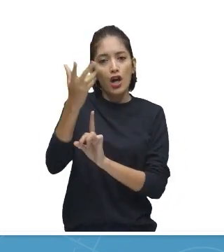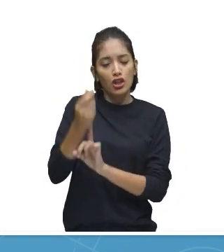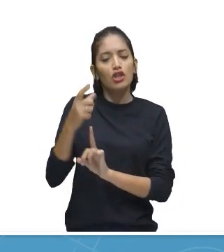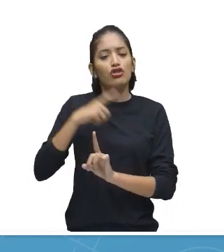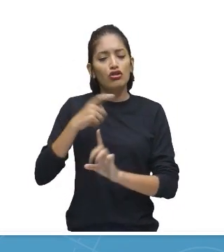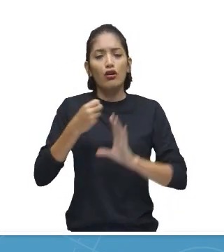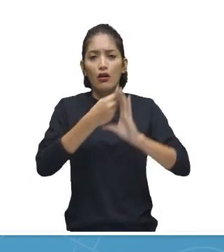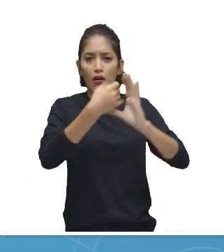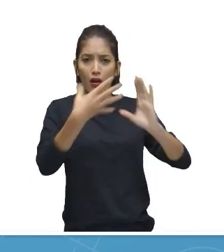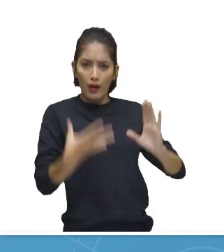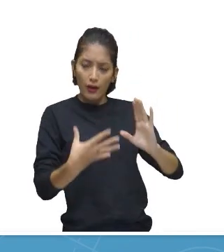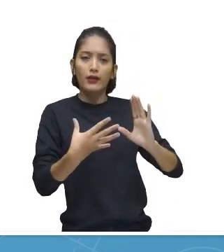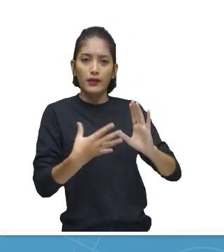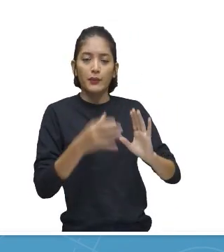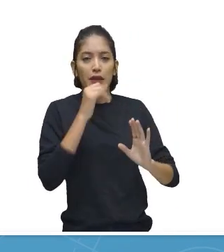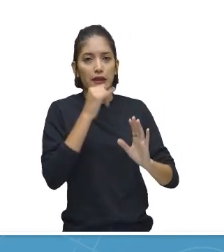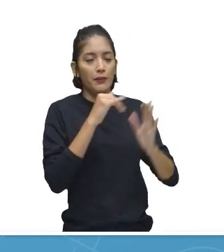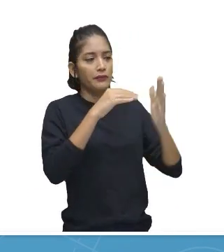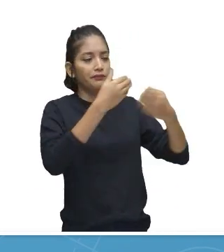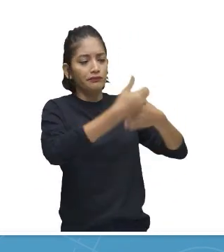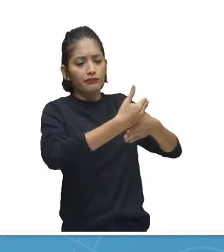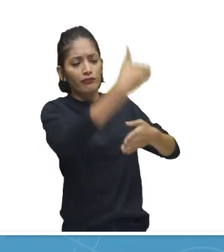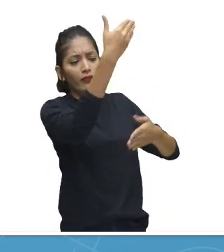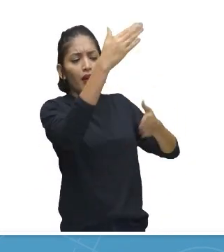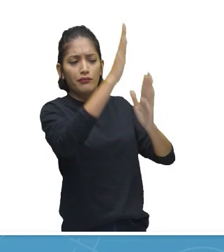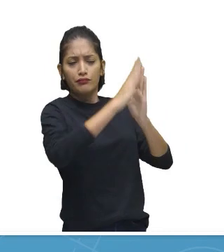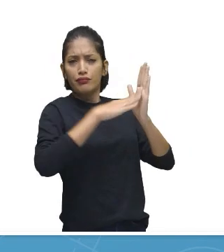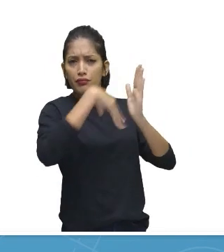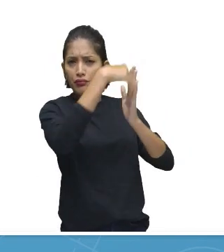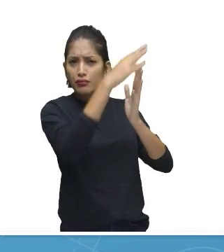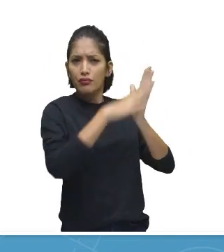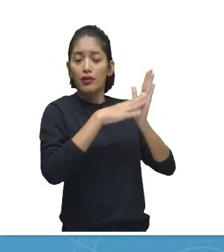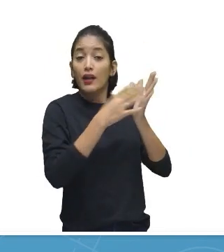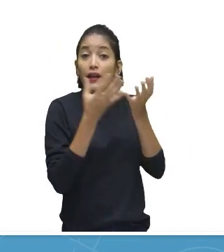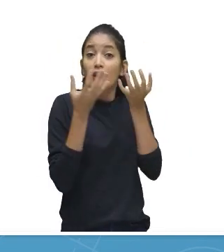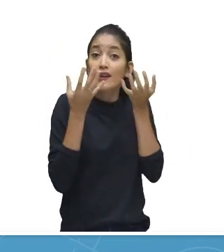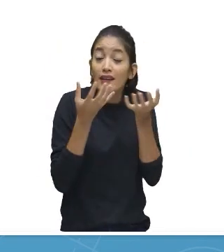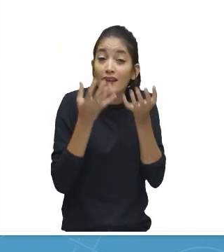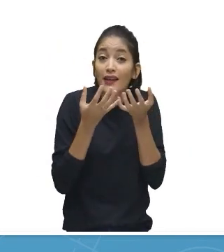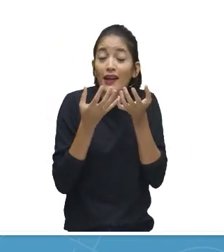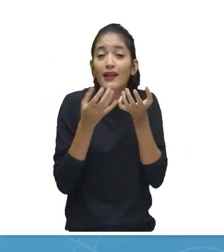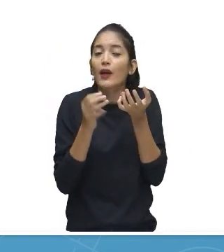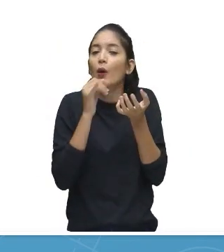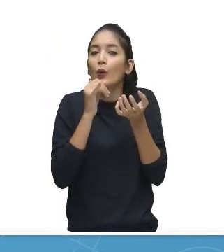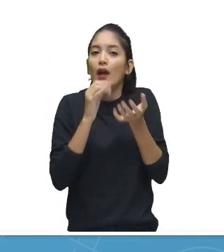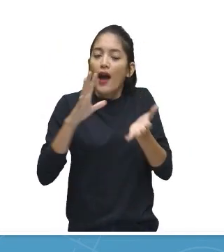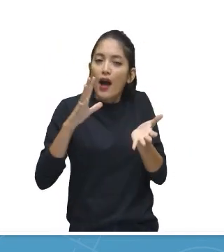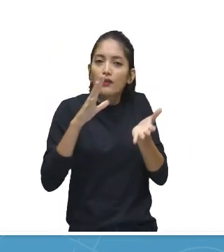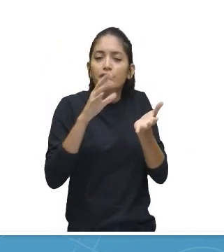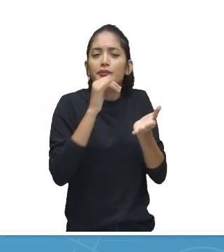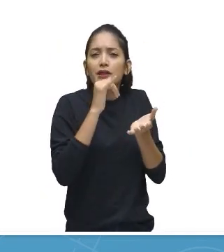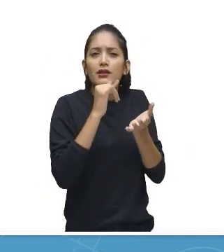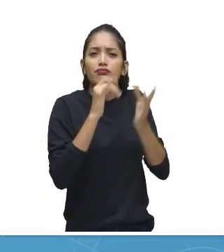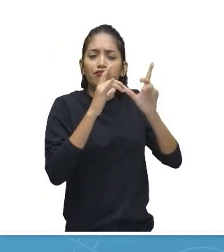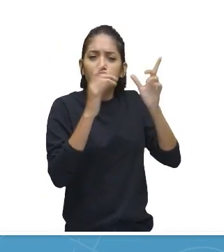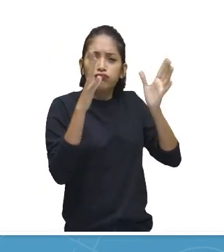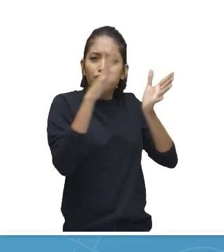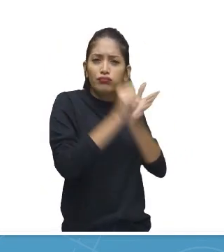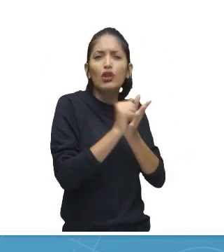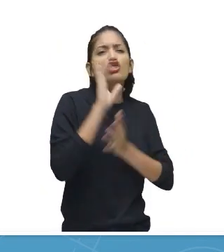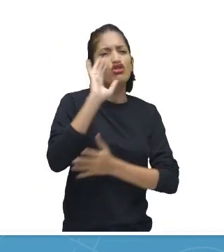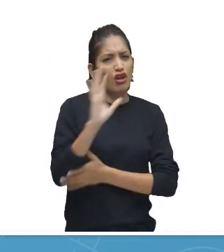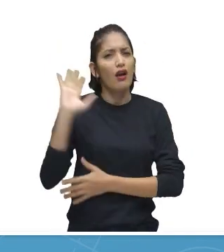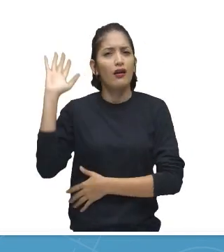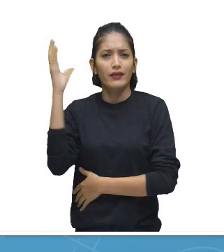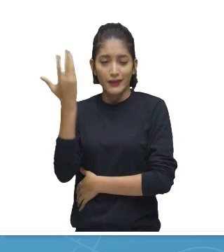Ele desenhava lá na parede das cavernas porque ele queria fazer um registro do que tinha acontecido, né? Então,